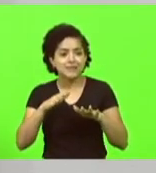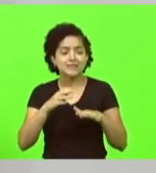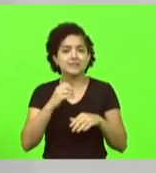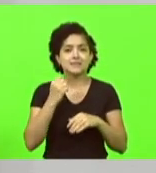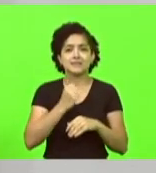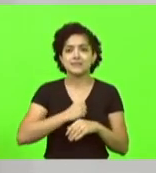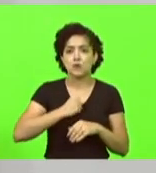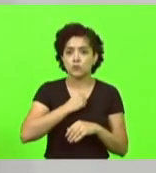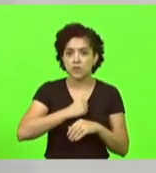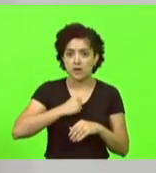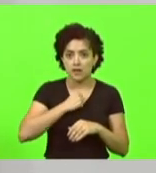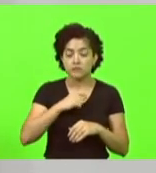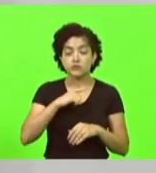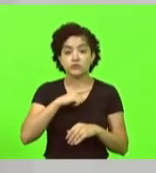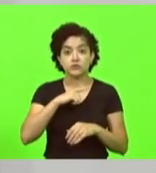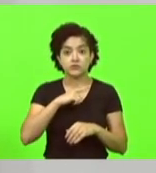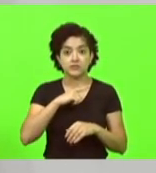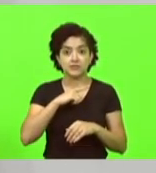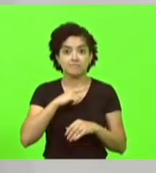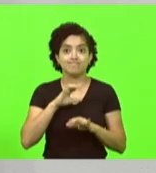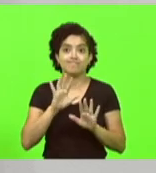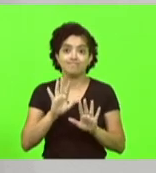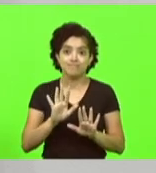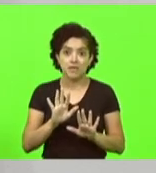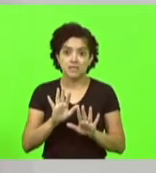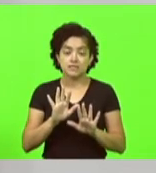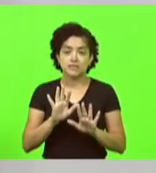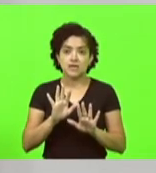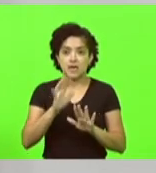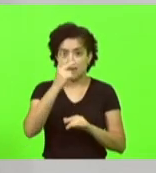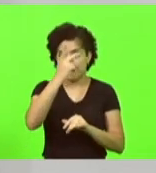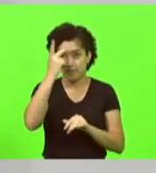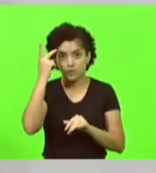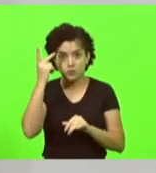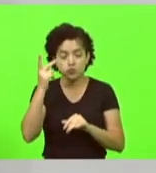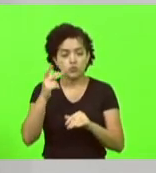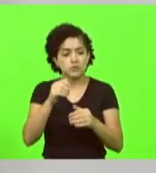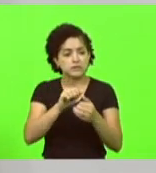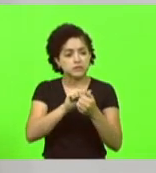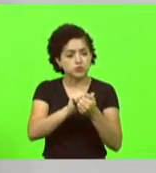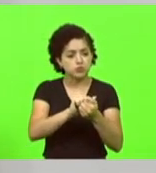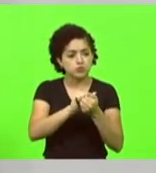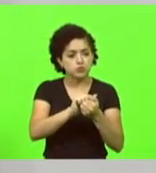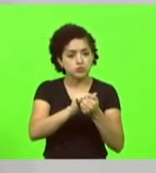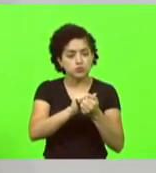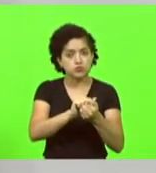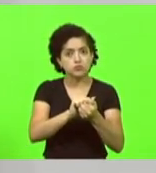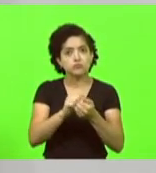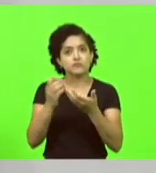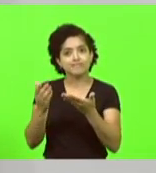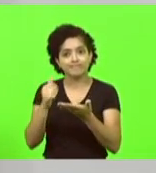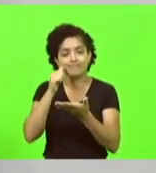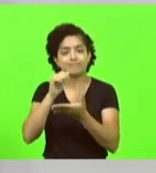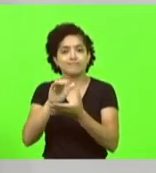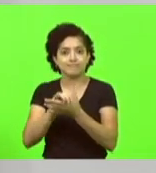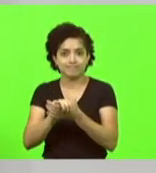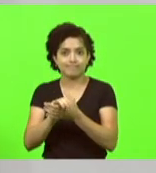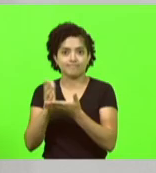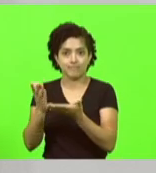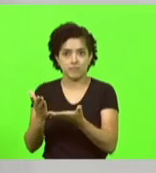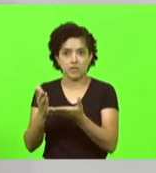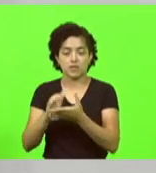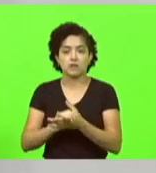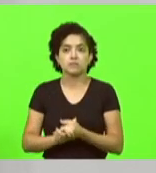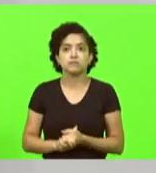mas a pessoa que sempre esteve mais perto foi a minha companheira Valentina,